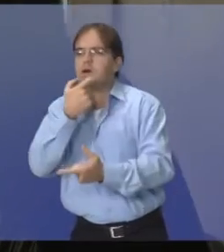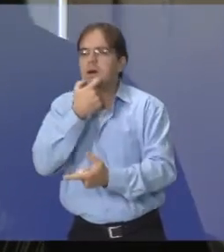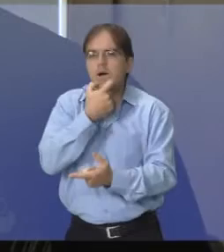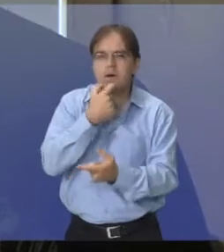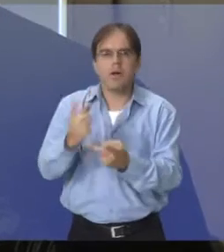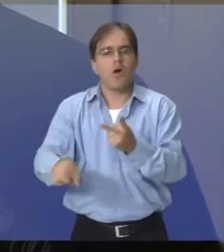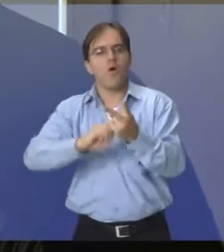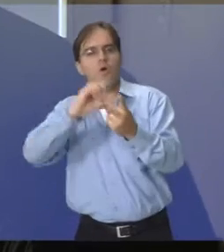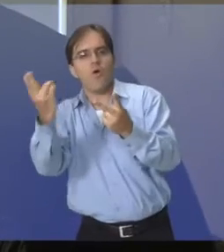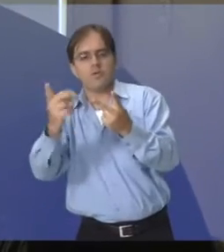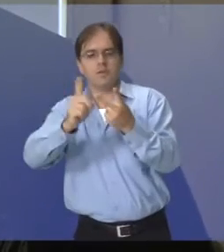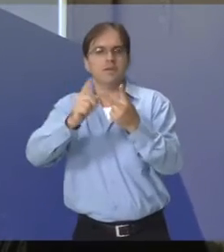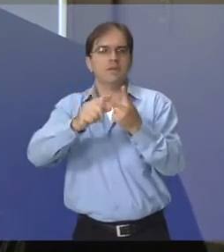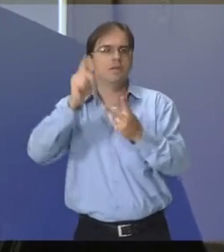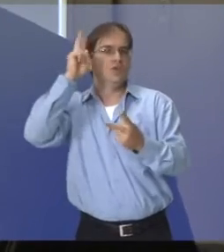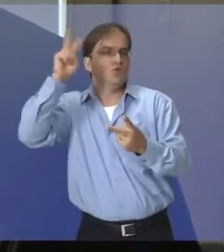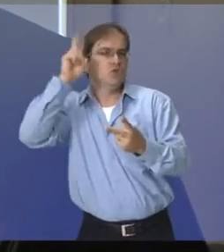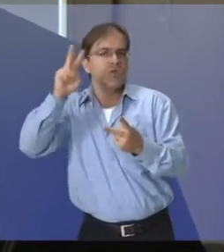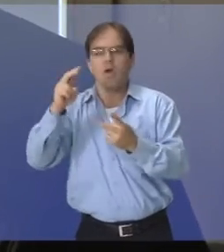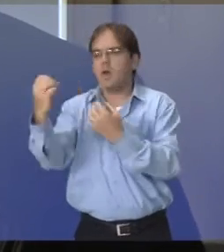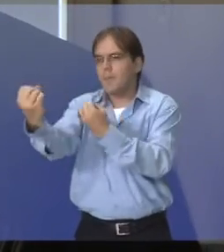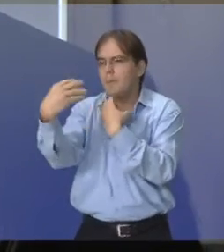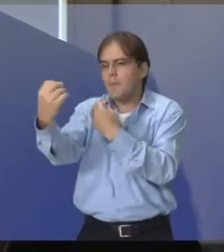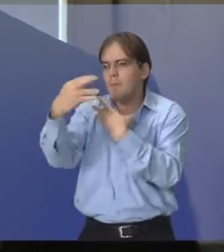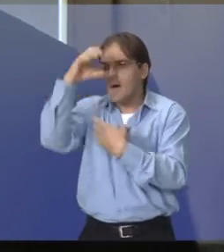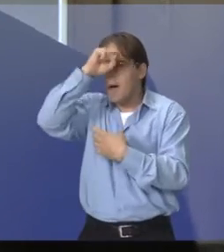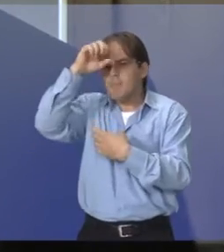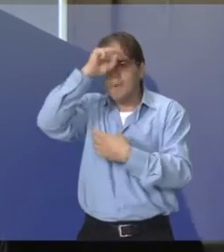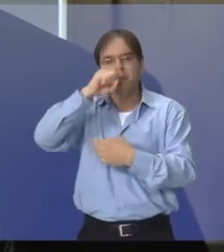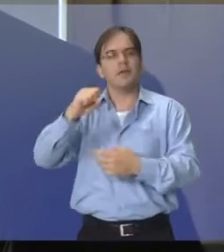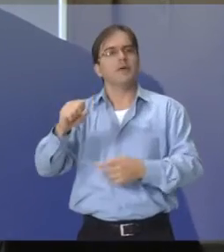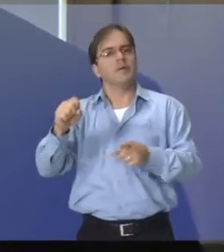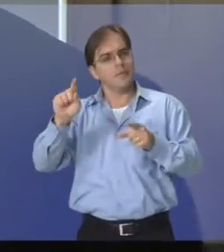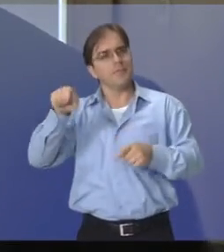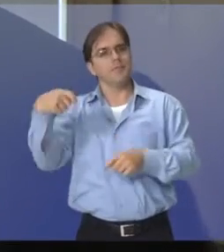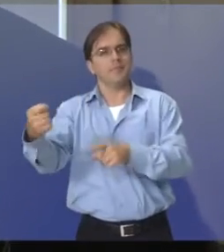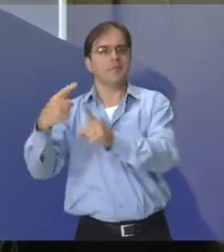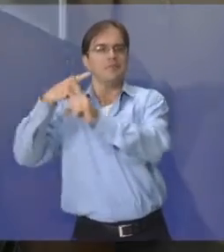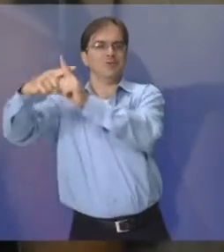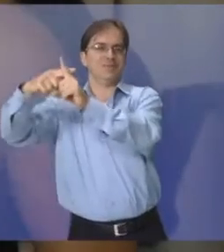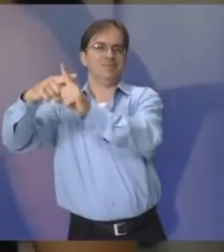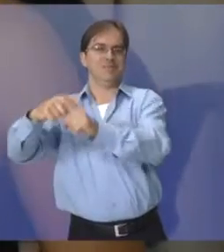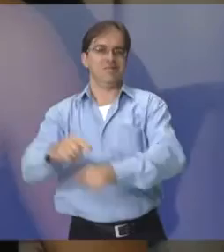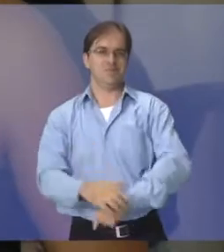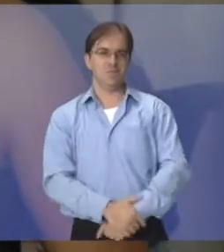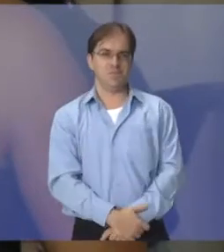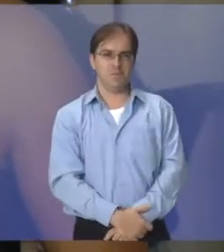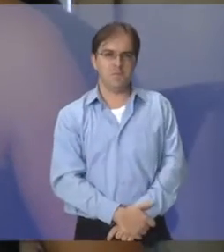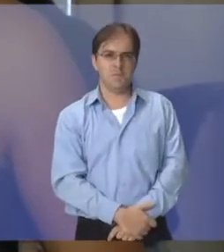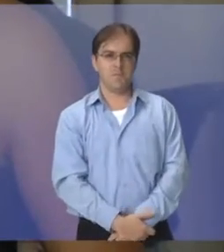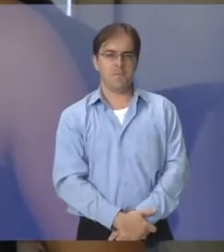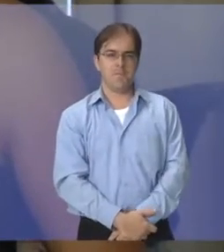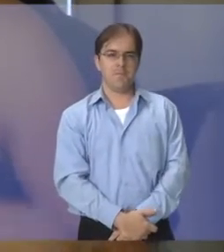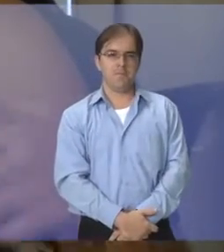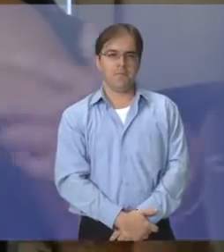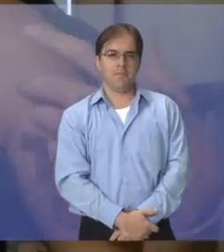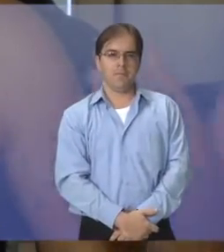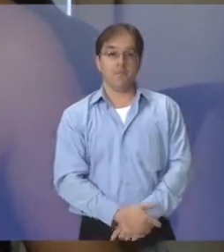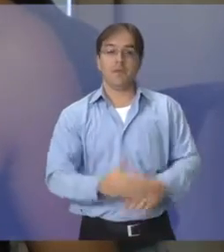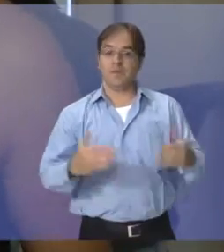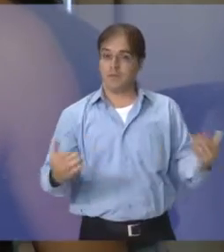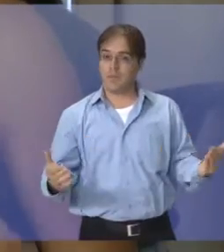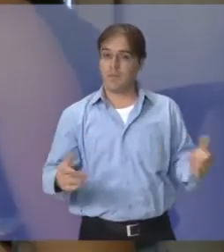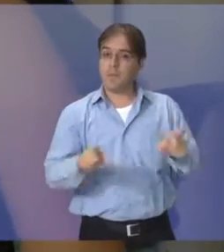inglesa ou um jogo de história. Isso também é algo muito benéfico da pesquisa. Do desenvolvimento, além